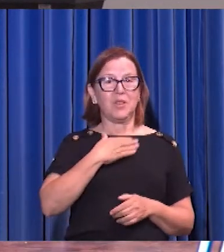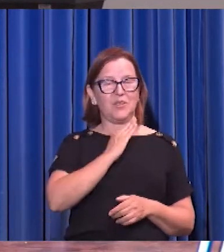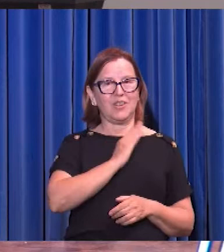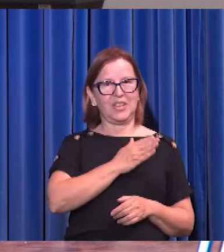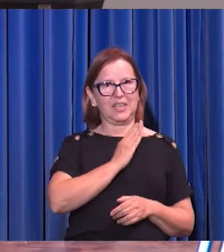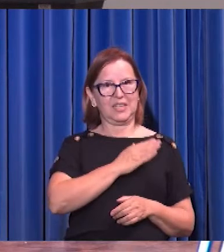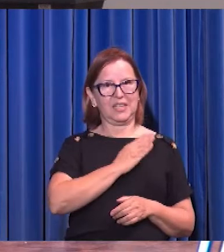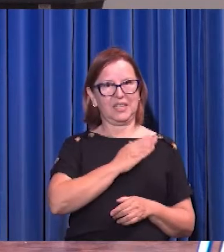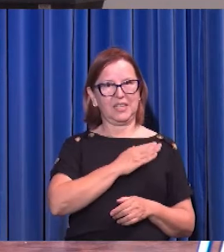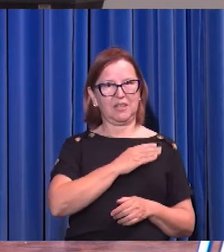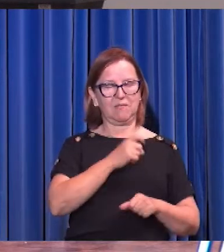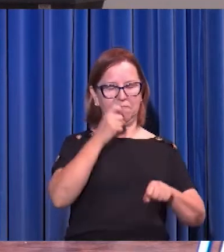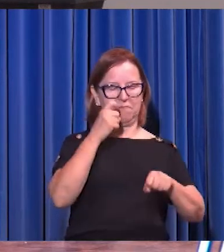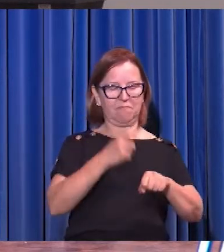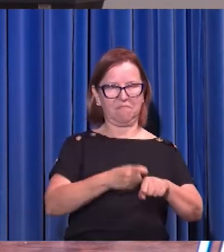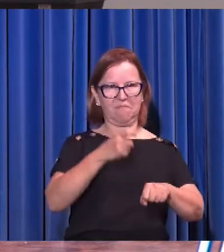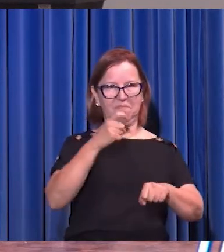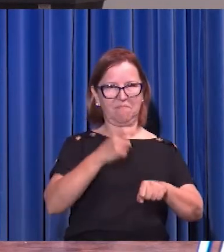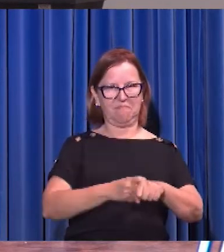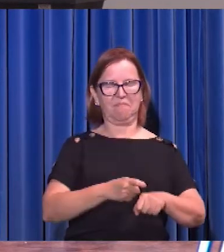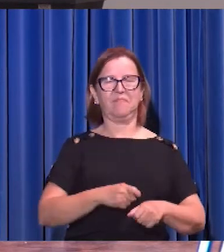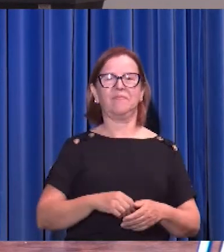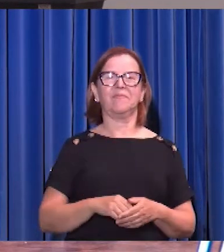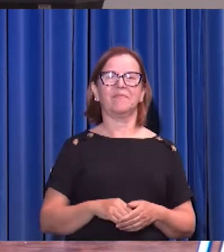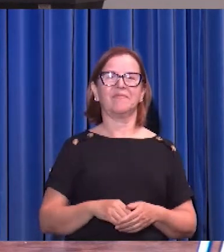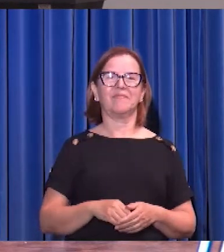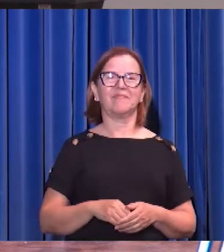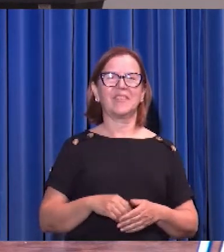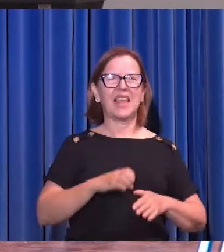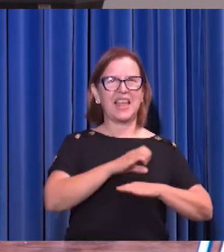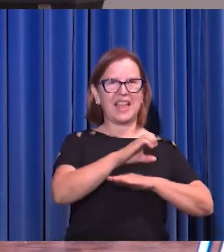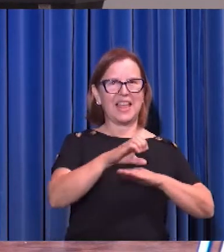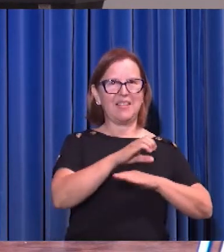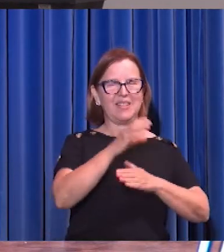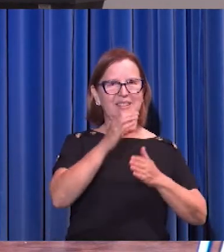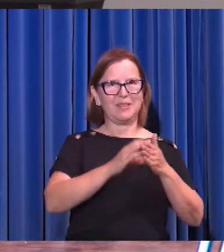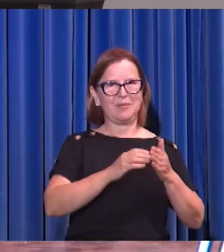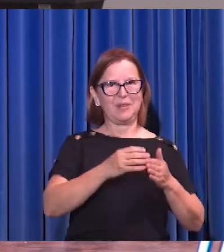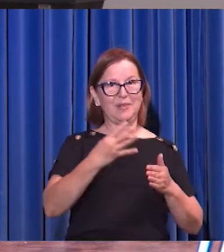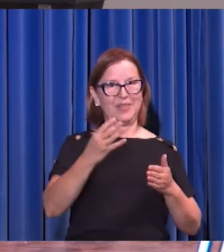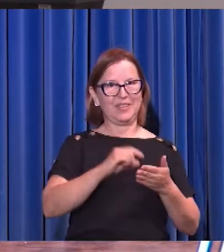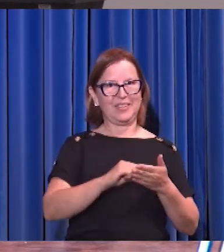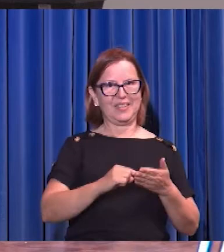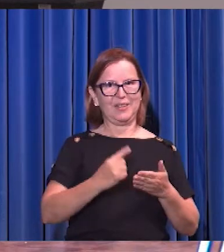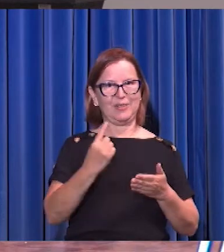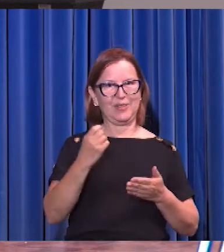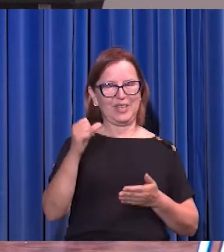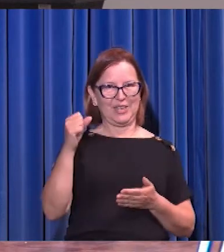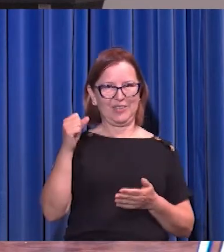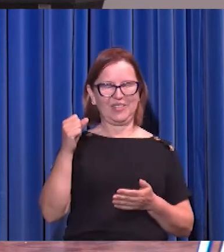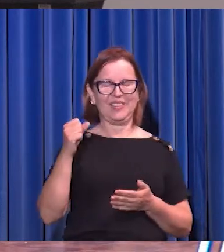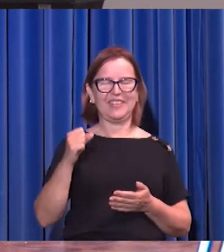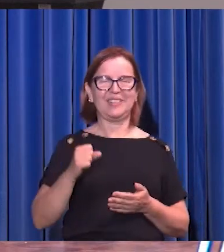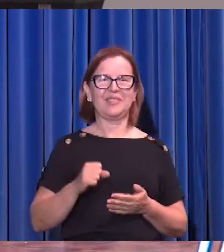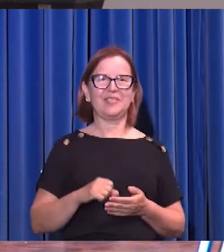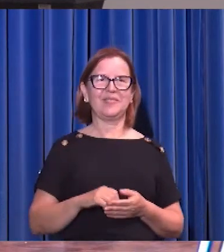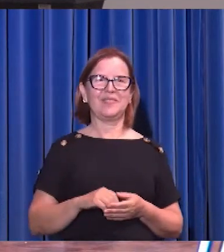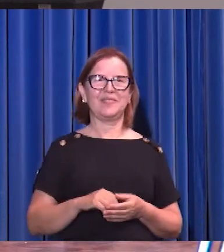estava endurecido. Vamos ler Efésios 4:18. Efésios 4:18.